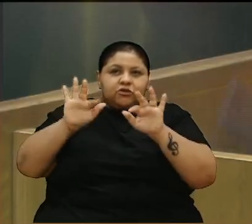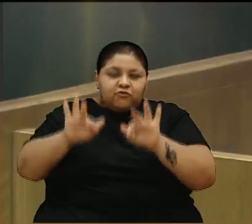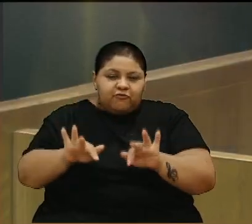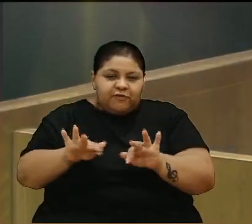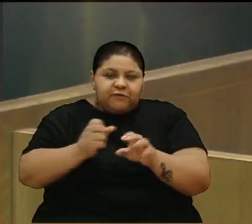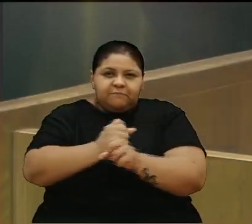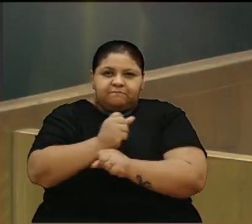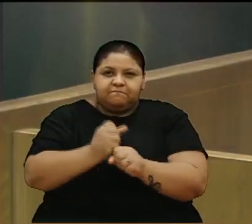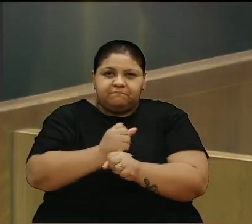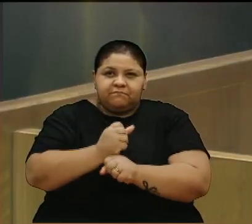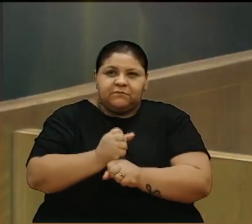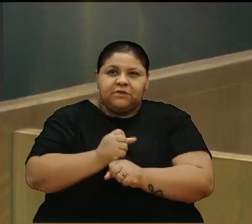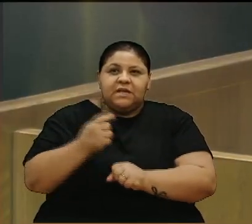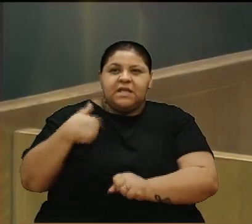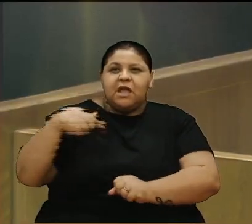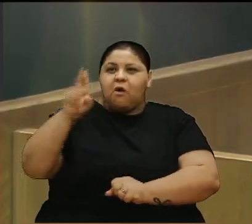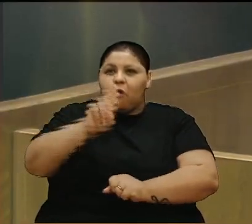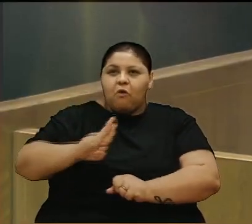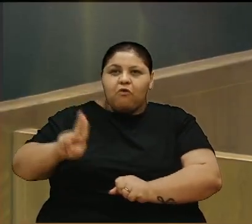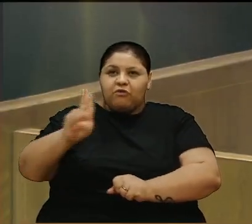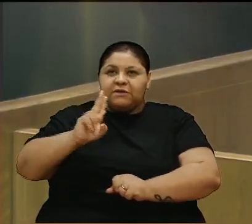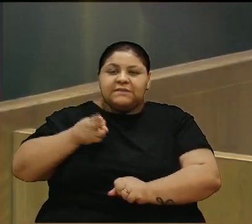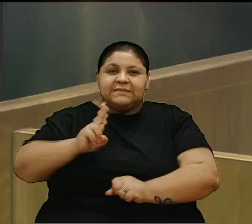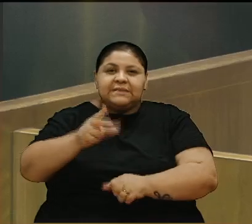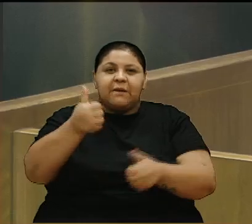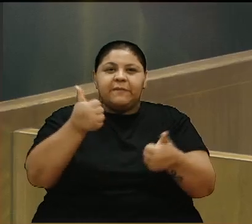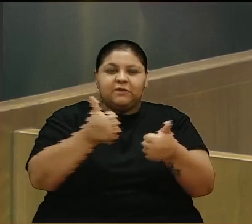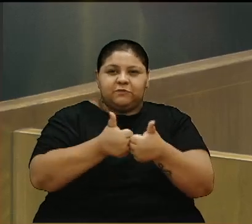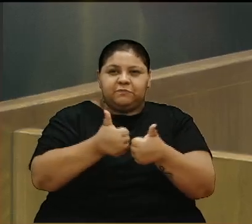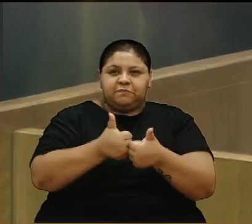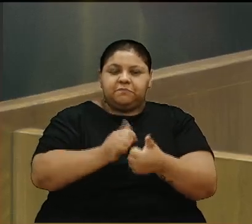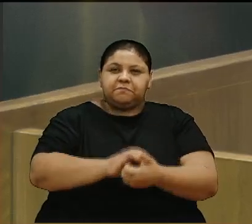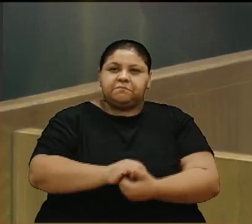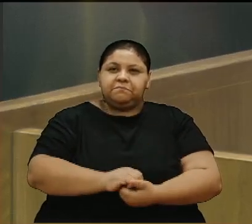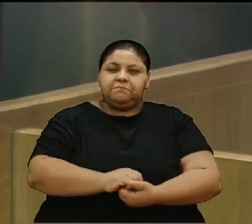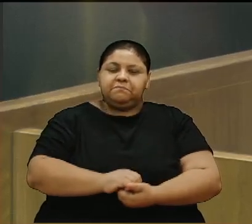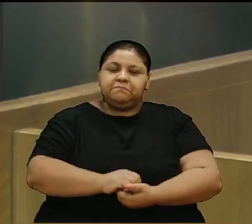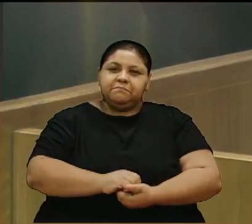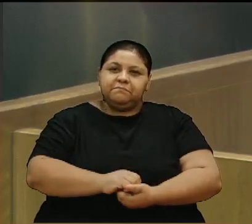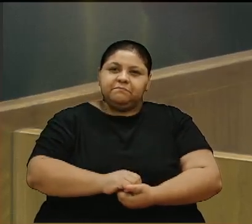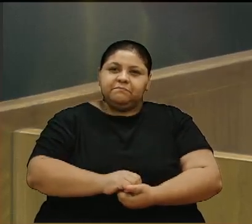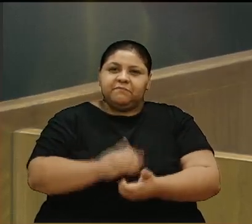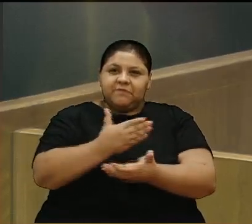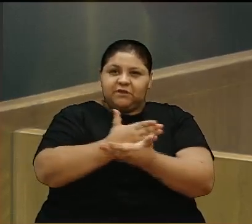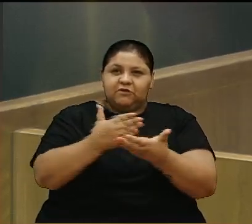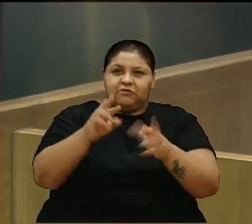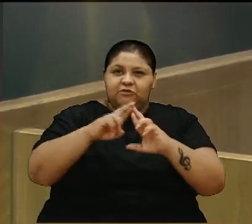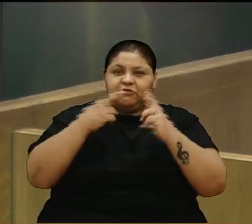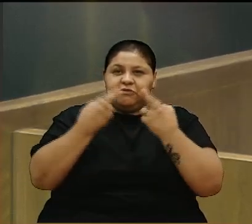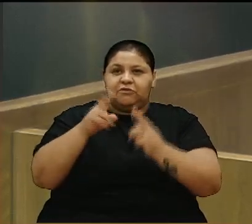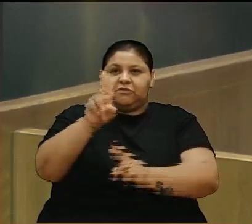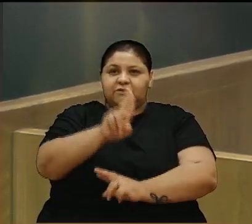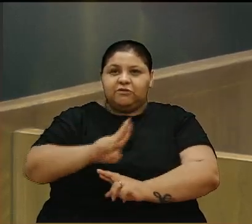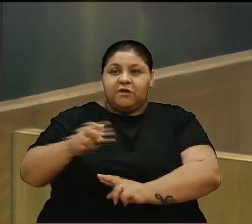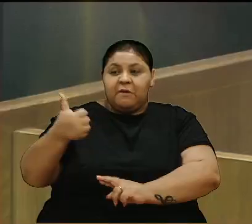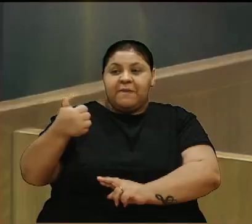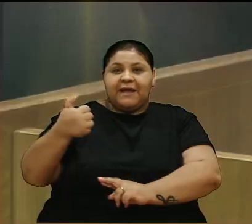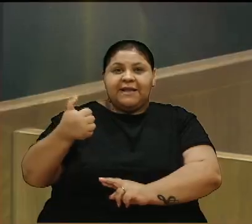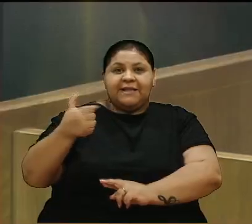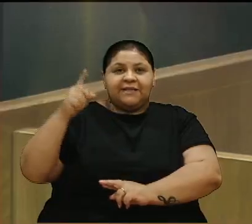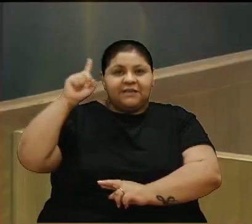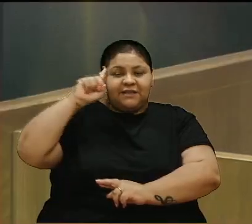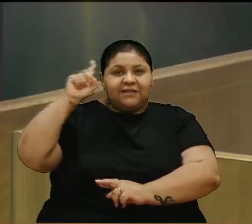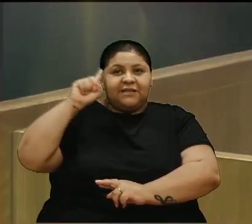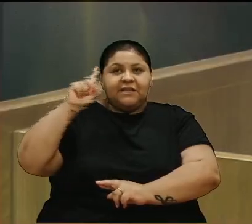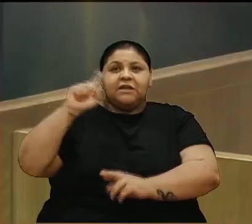passado, e eu uso muito. Estou sempre com ela aqui, no início da sessão, porque eu uso a minha caneta todos os dias, e eu já